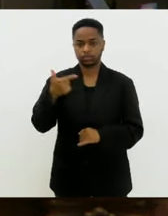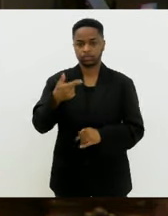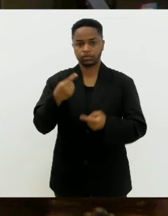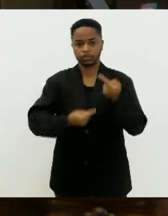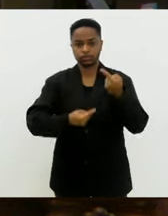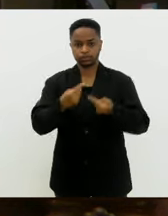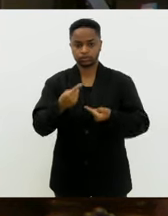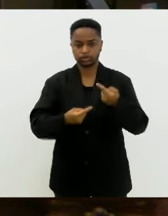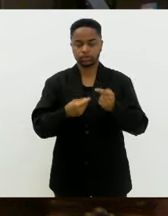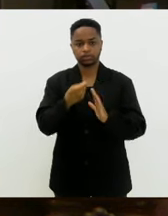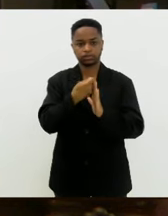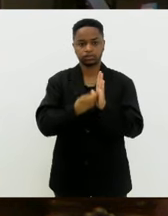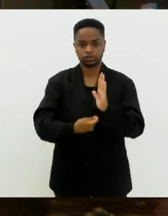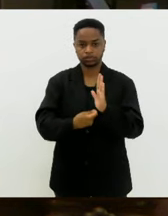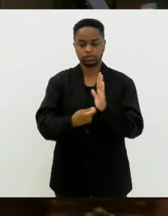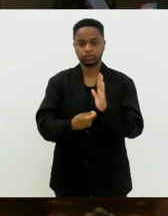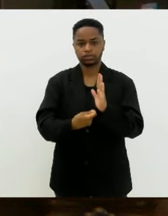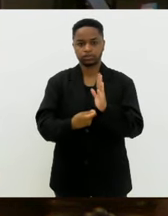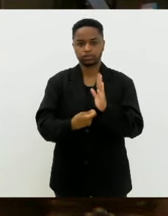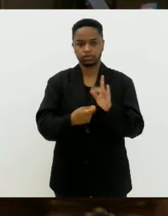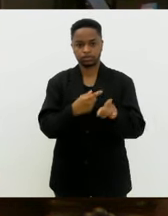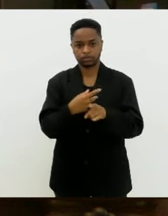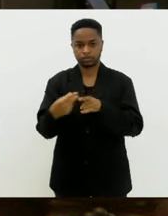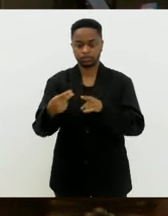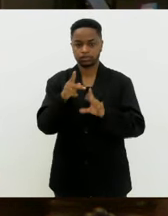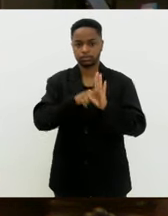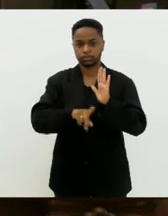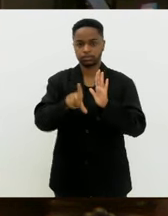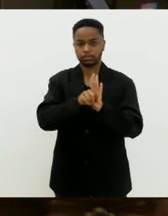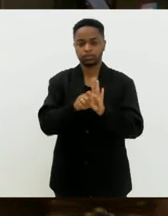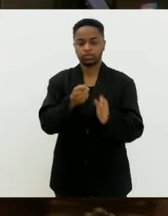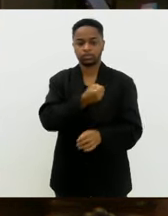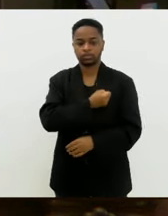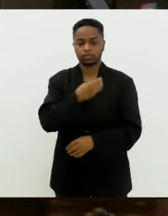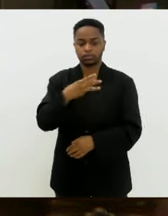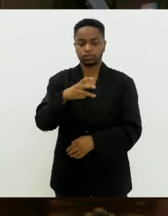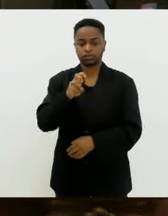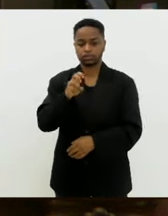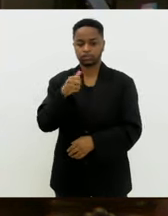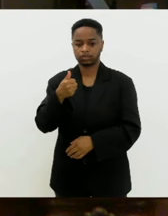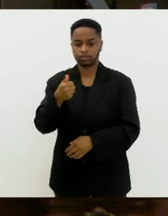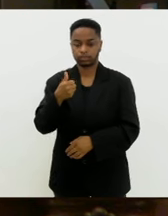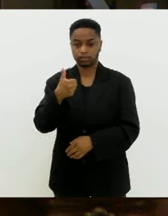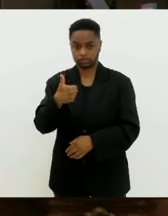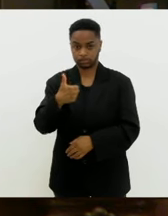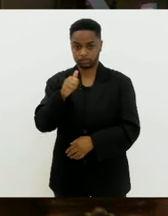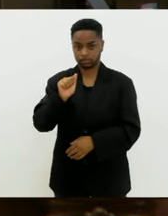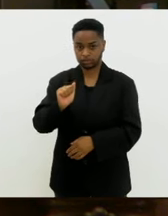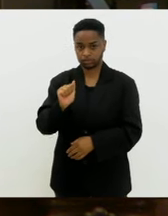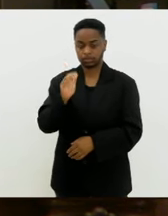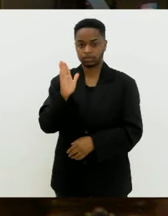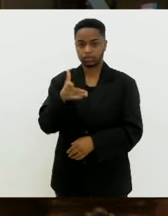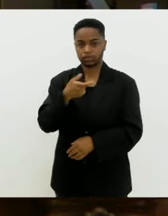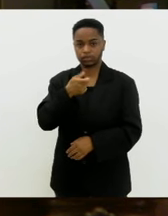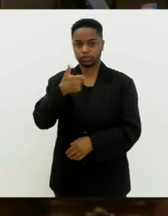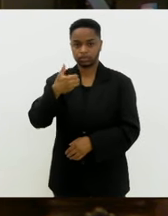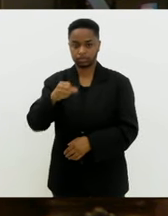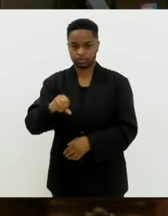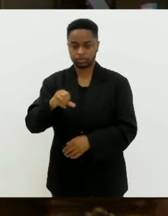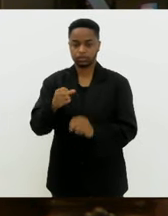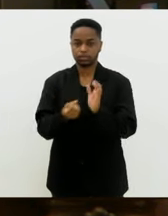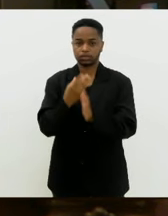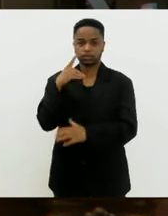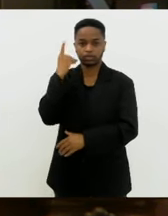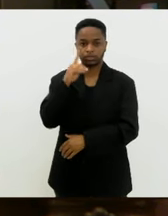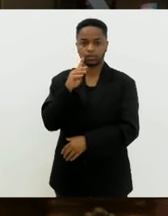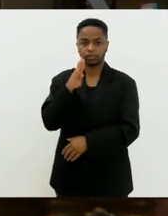discussão, redação do vencido. Projeto de lei número 351-A de 2019, de autoria do deputado Brazão, que dispõe